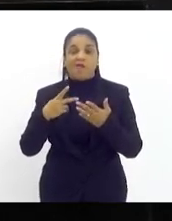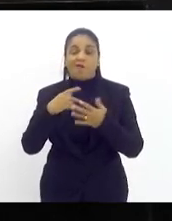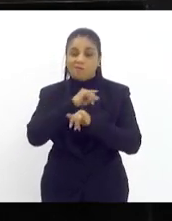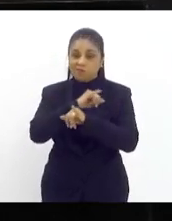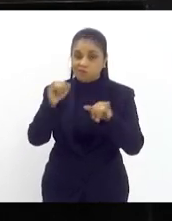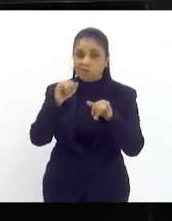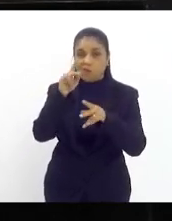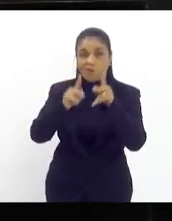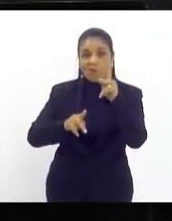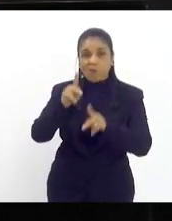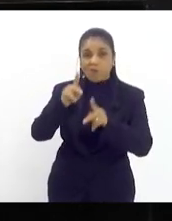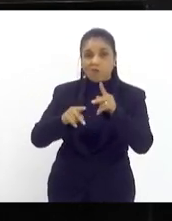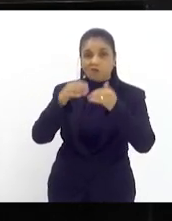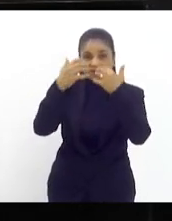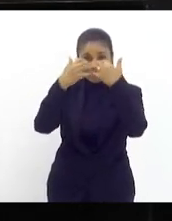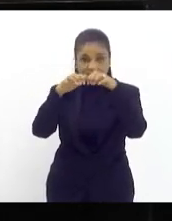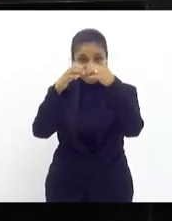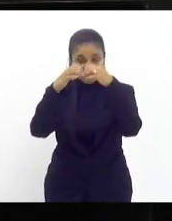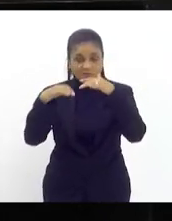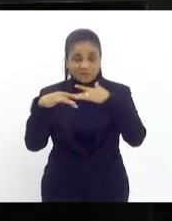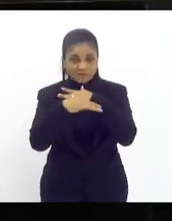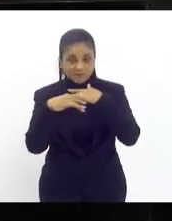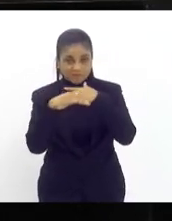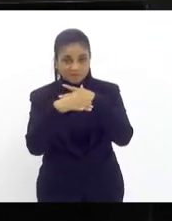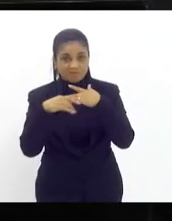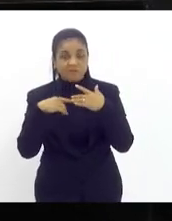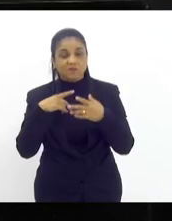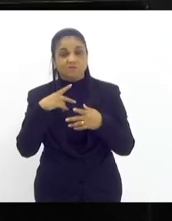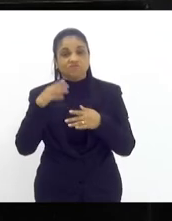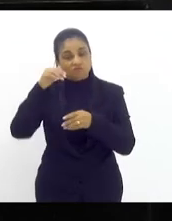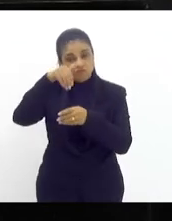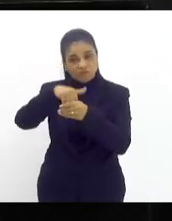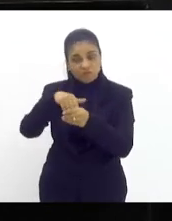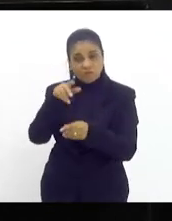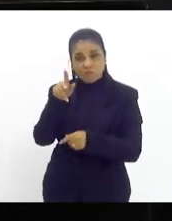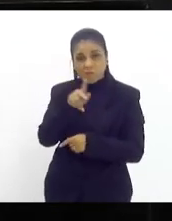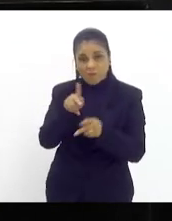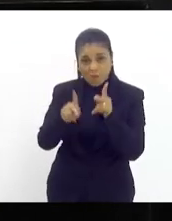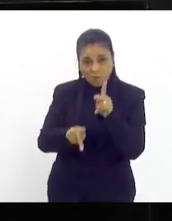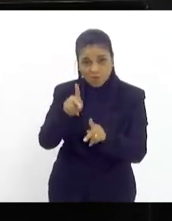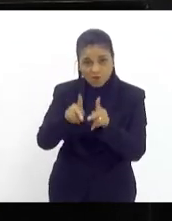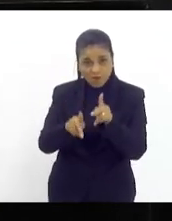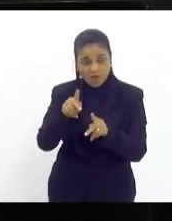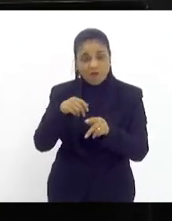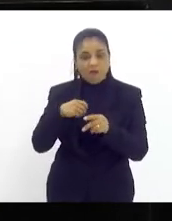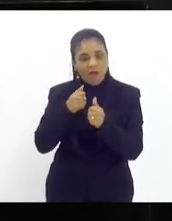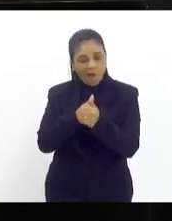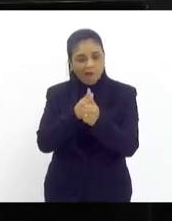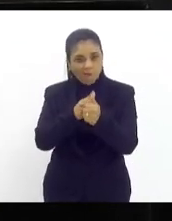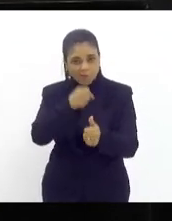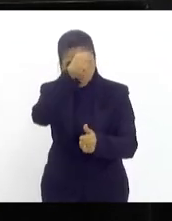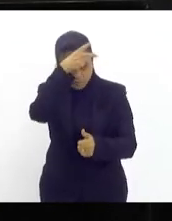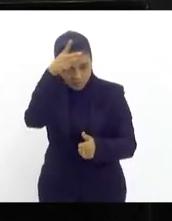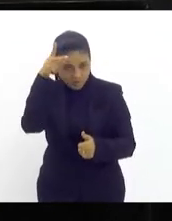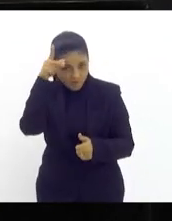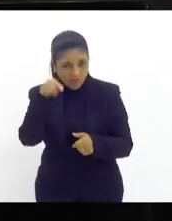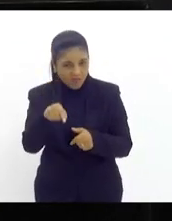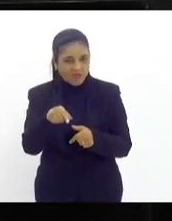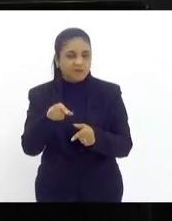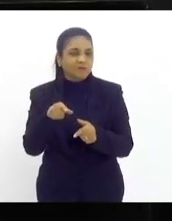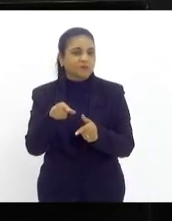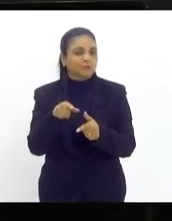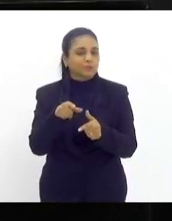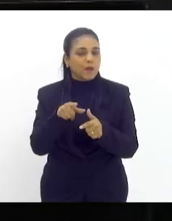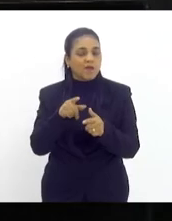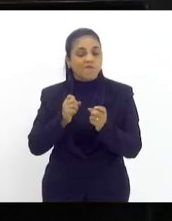o nosso mandato Popular tá acompanhando a manobra do prefeito para privatizar a Cedae os movimentos